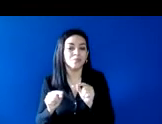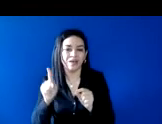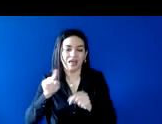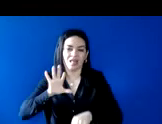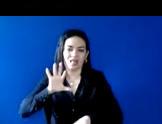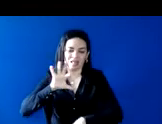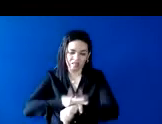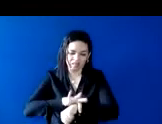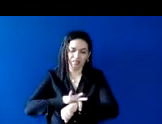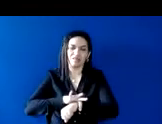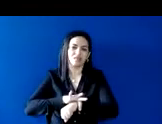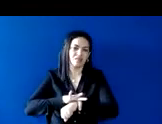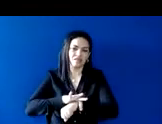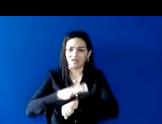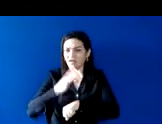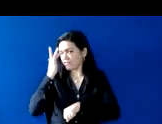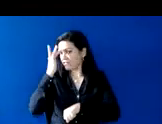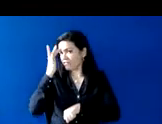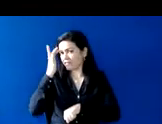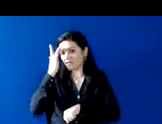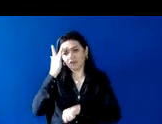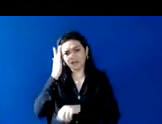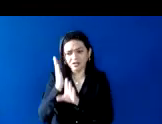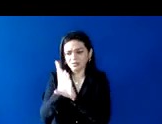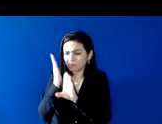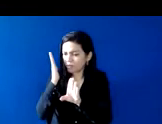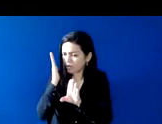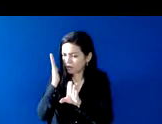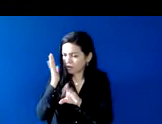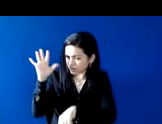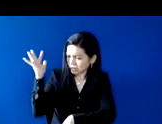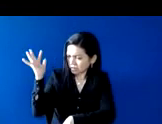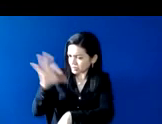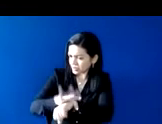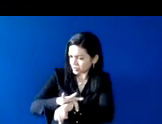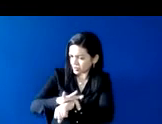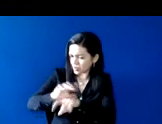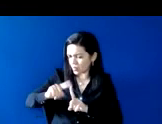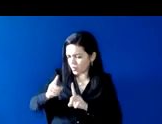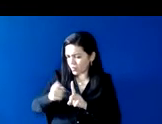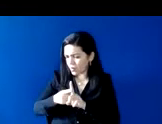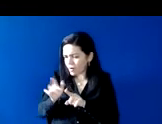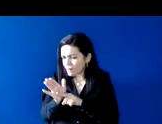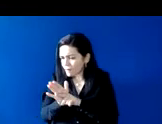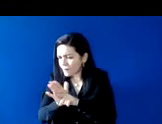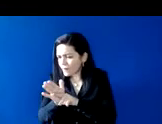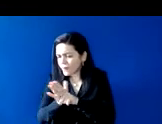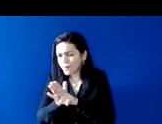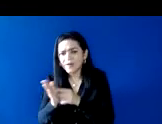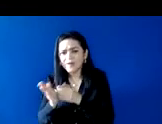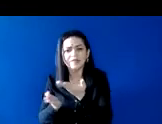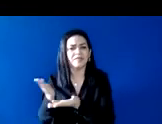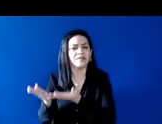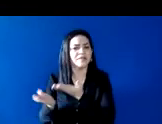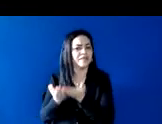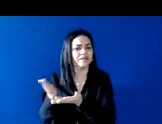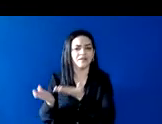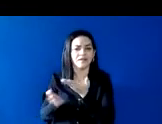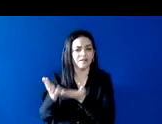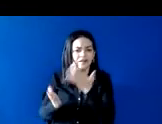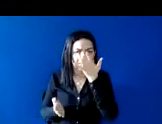infecção, né, tão facilmente detectável durante o pré-natal e tão facilmente tratável, que quando